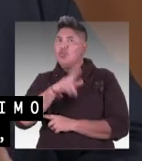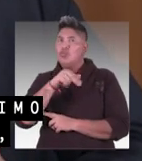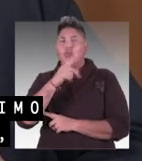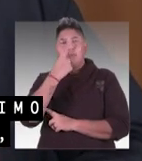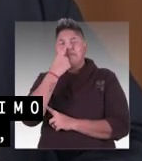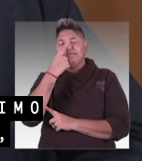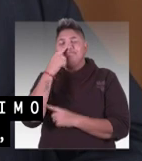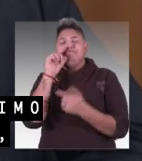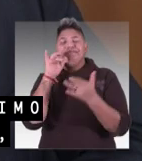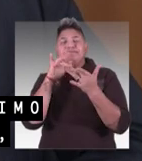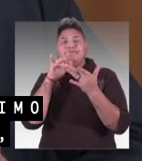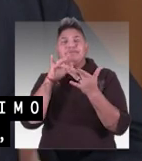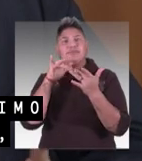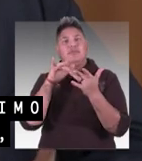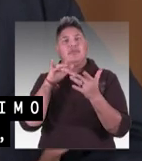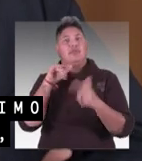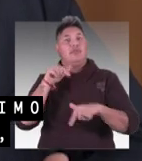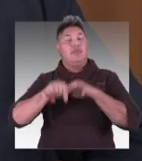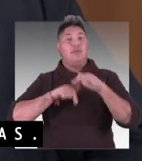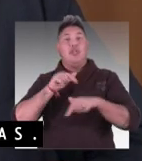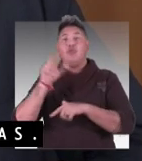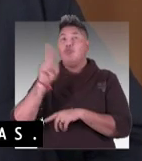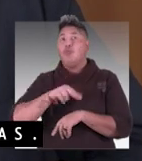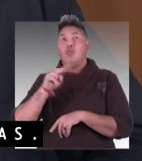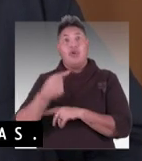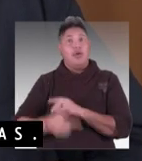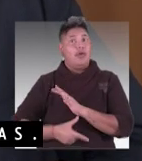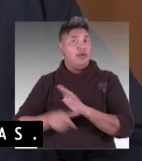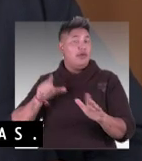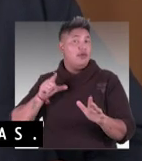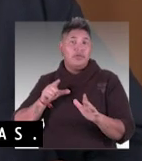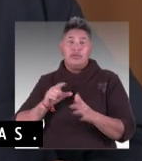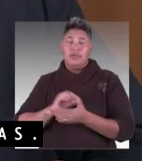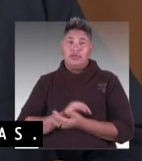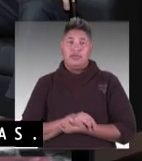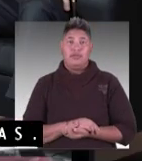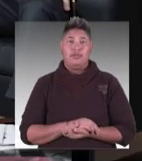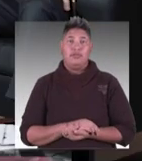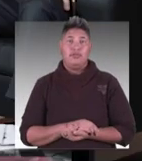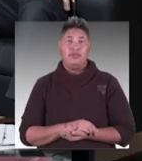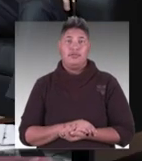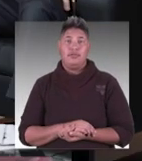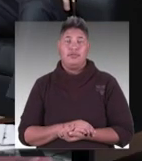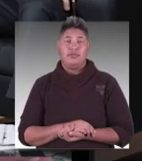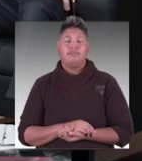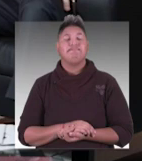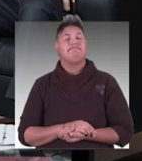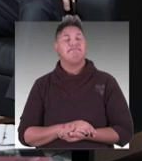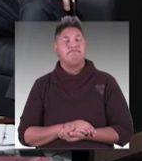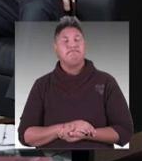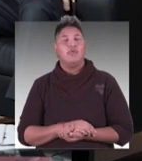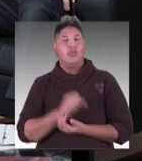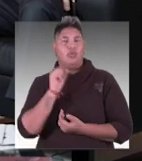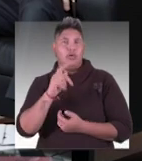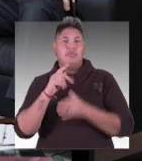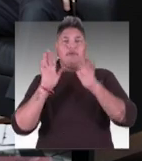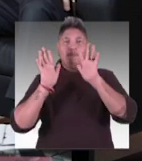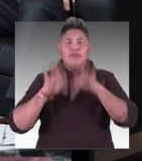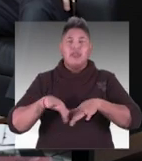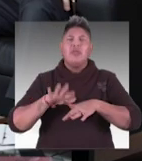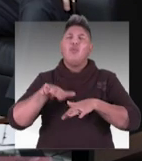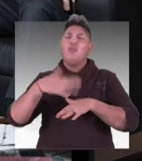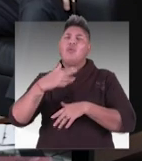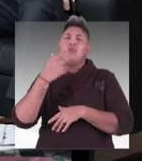próximo dos trabalhadores, nunca foi tão próximo das empresas. Doutor Ronaldo, para finalizarmos, quais